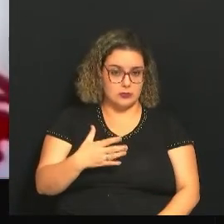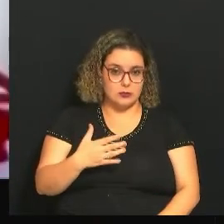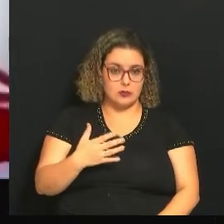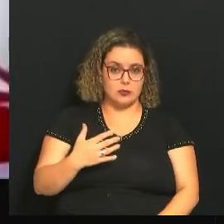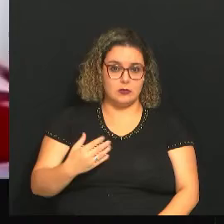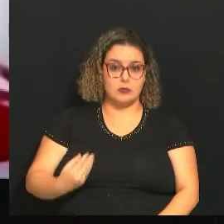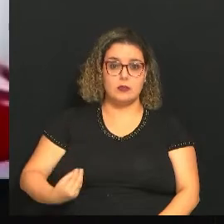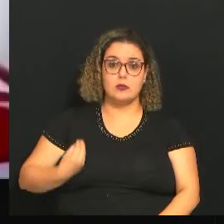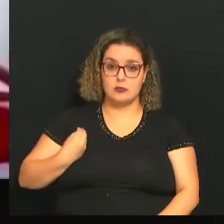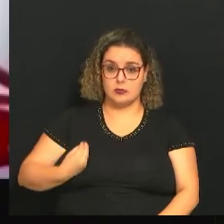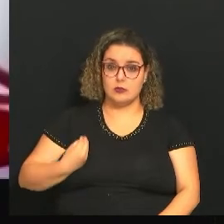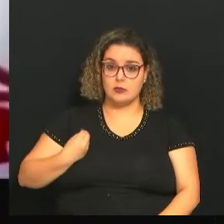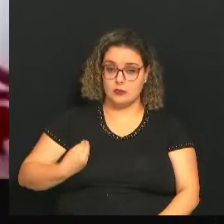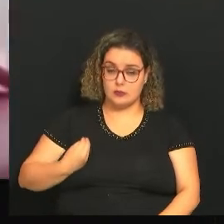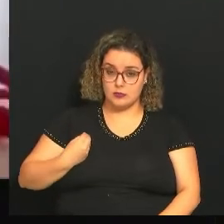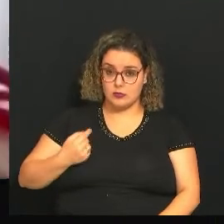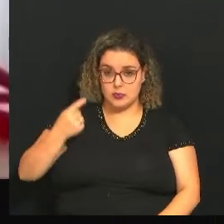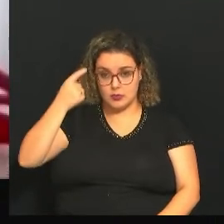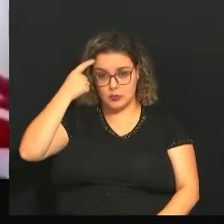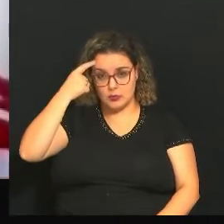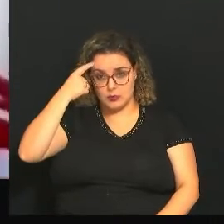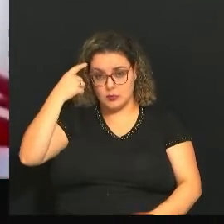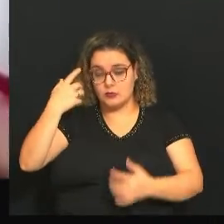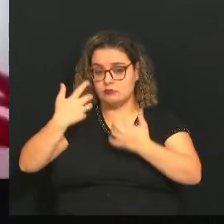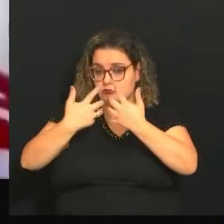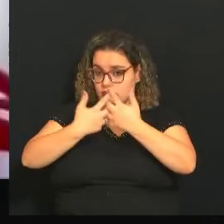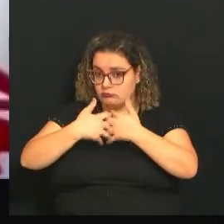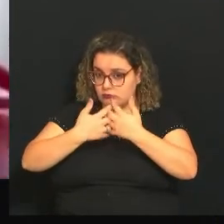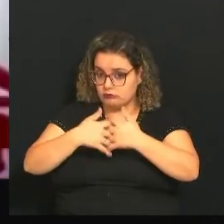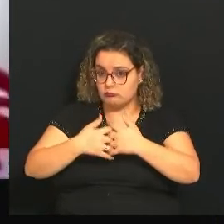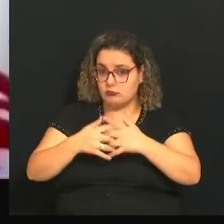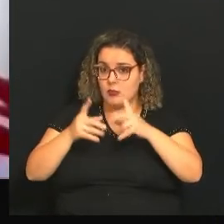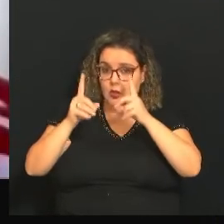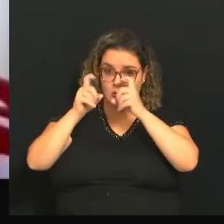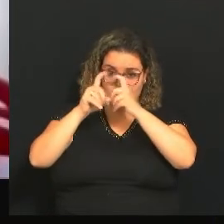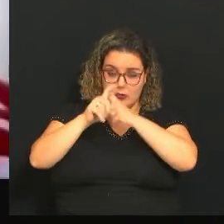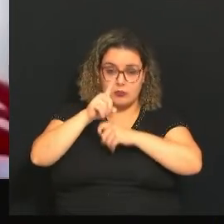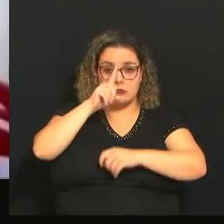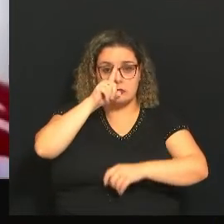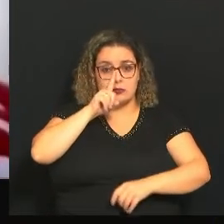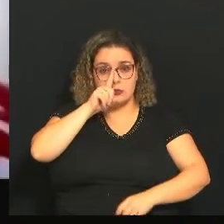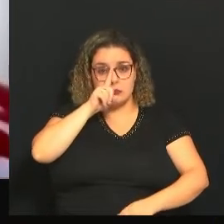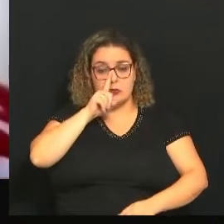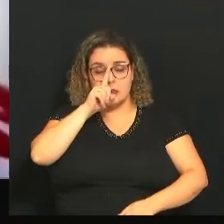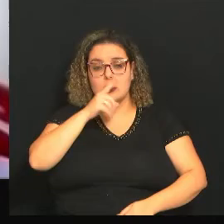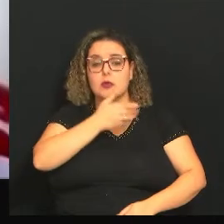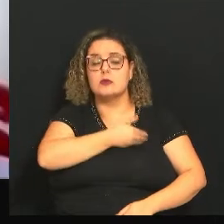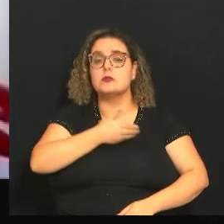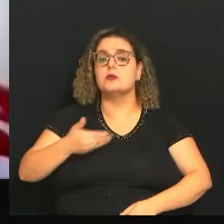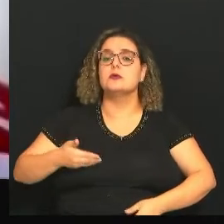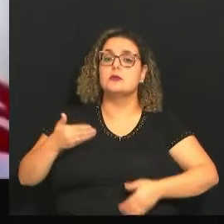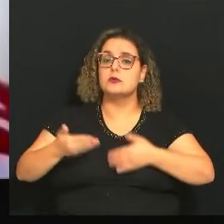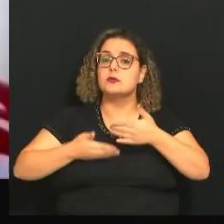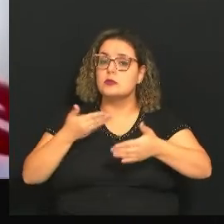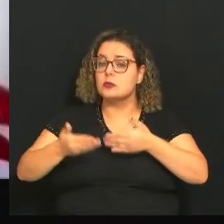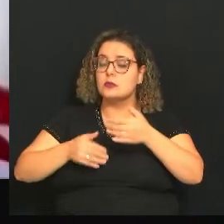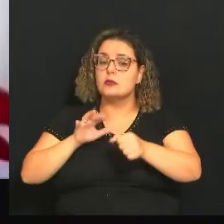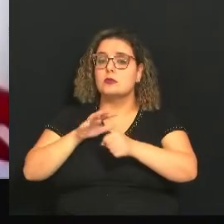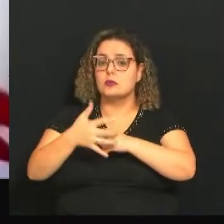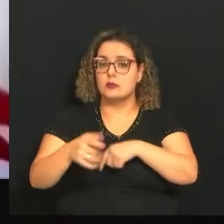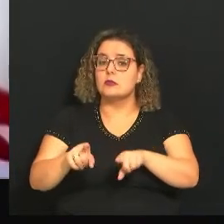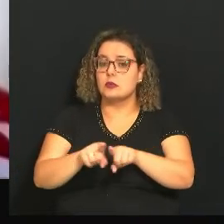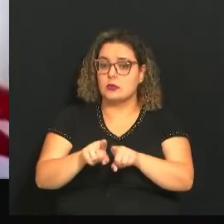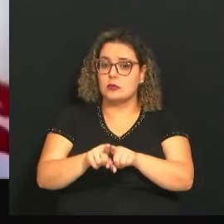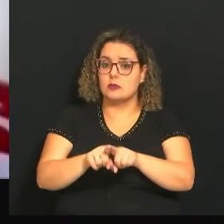quadro que se imaginava, tanto da dificuldade, do risco, da exposição do servidor, né, com relação ao vírus, mas também com relação